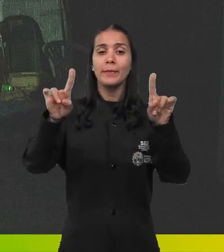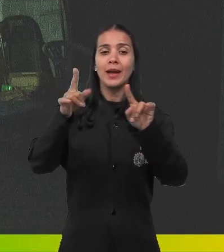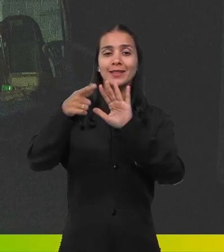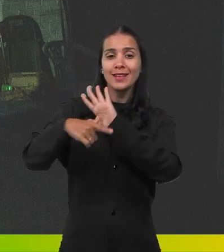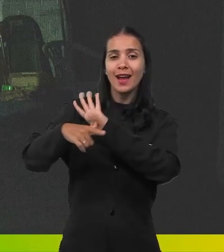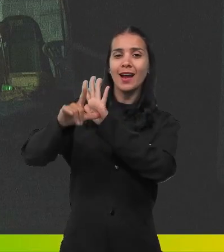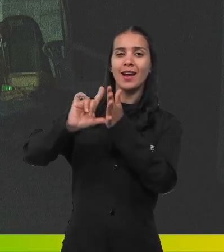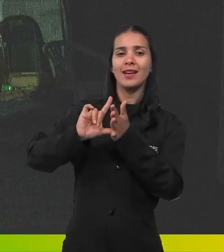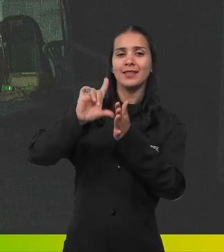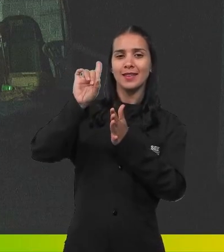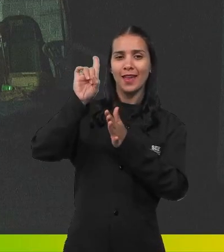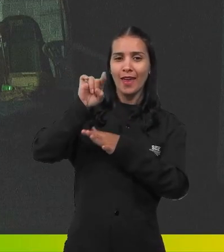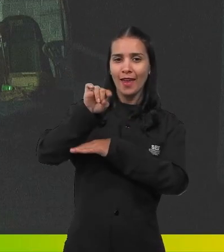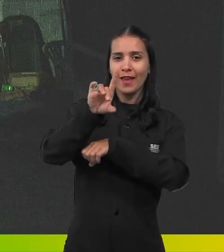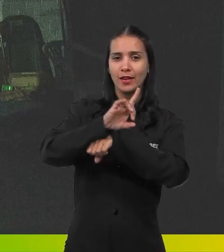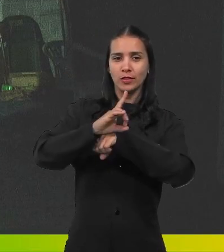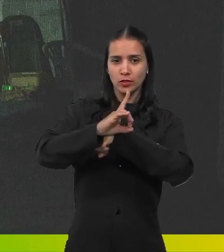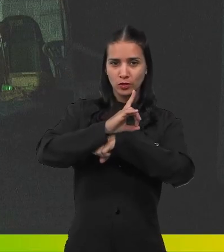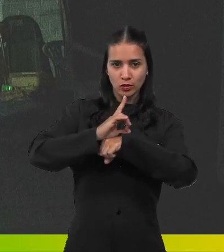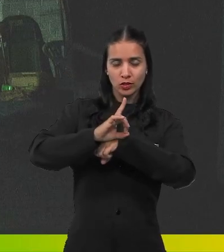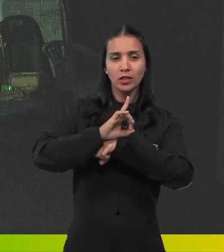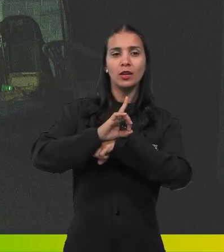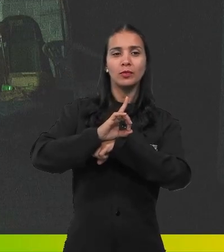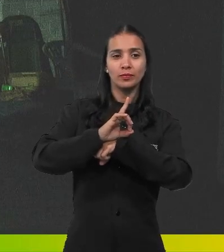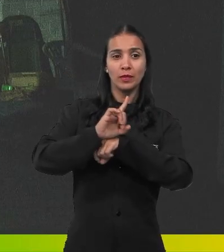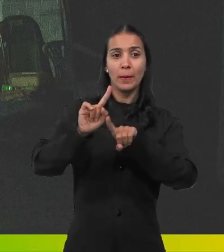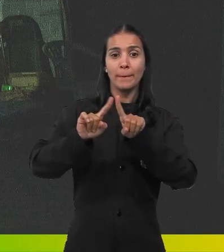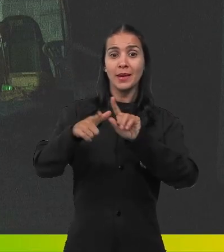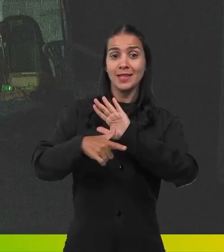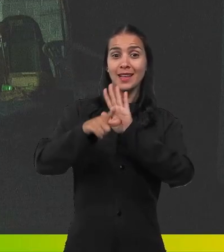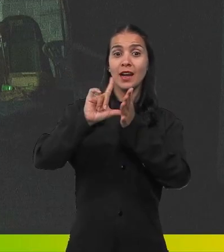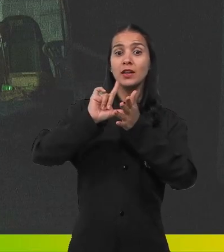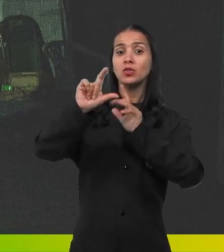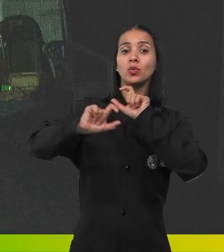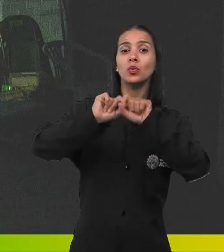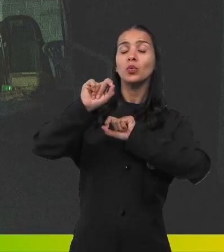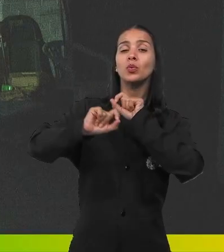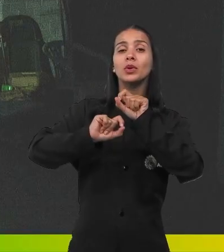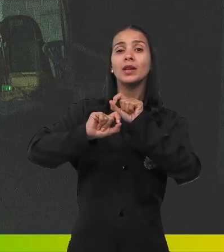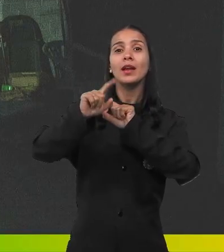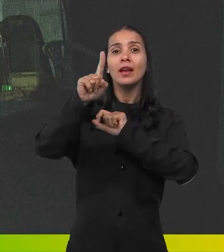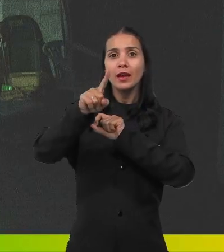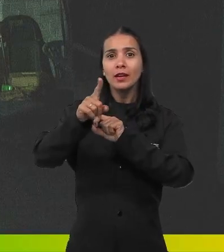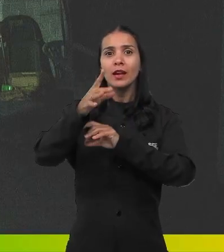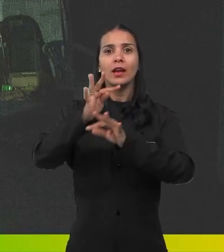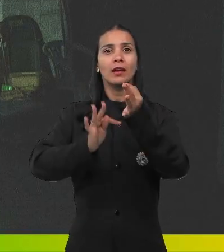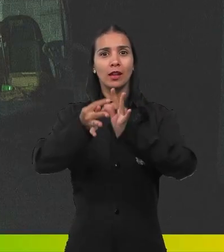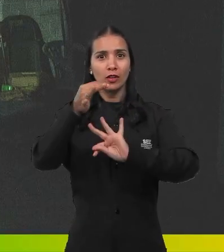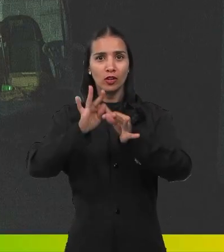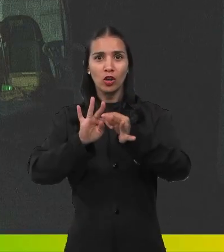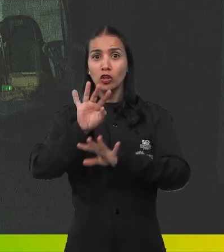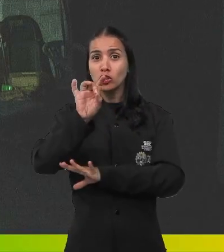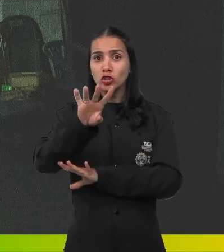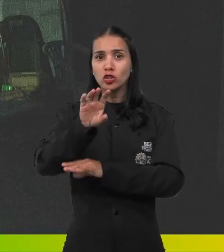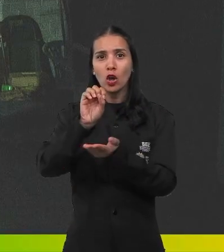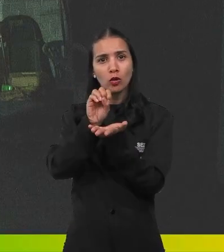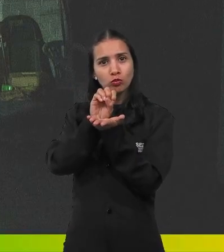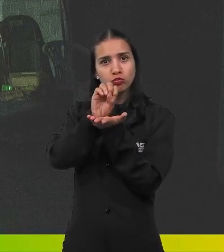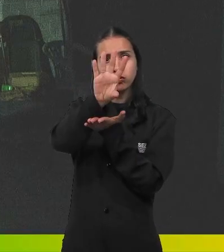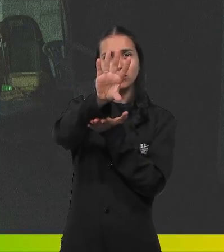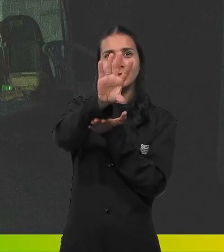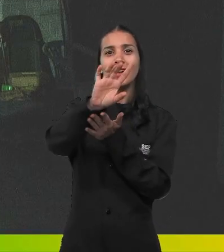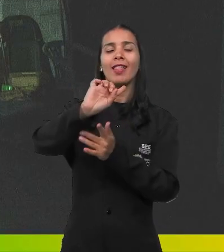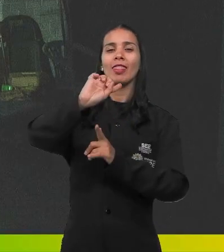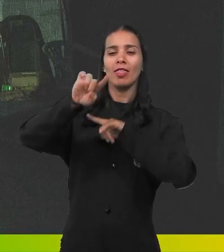momento é só o uso de mídias, de projetores de cenário. O que era virtual era o cenário. Então, a tecnologia aí